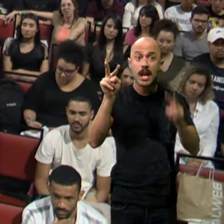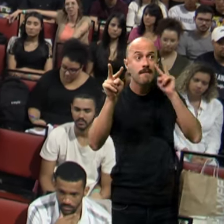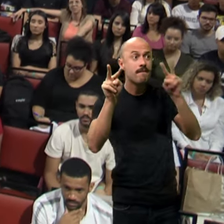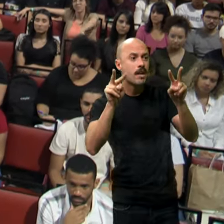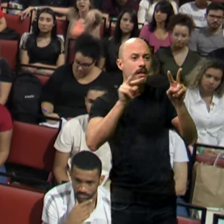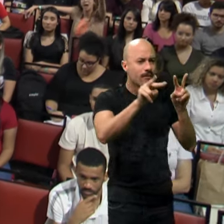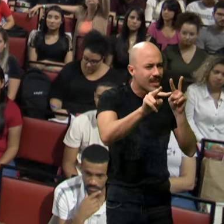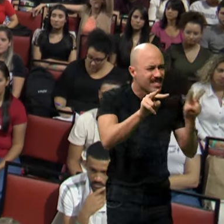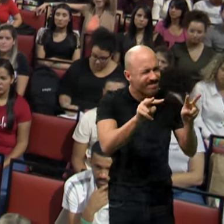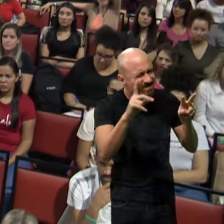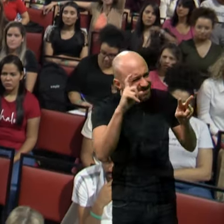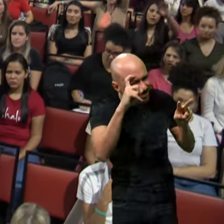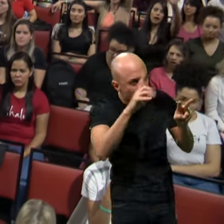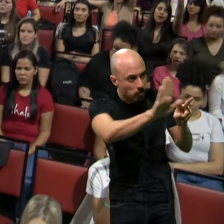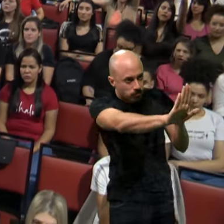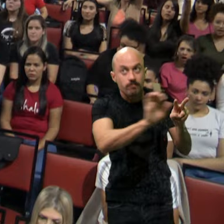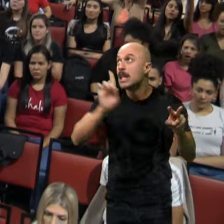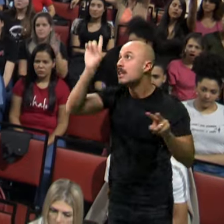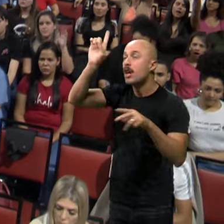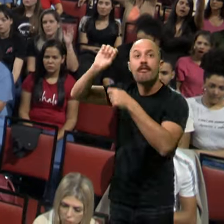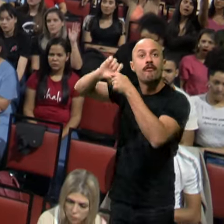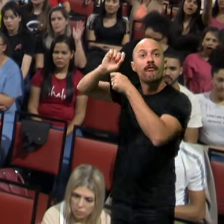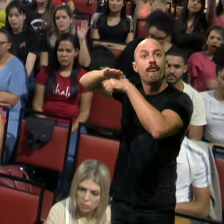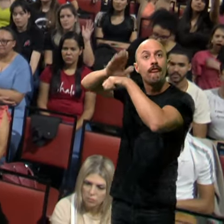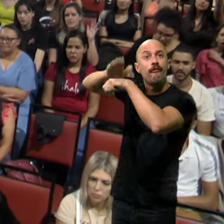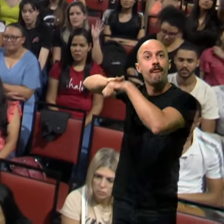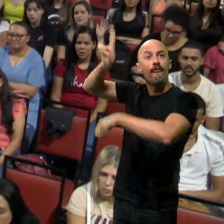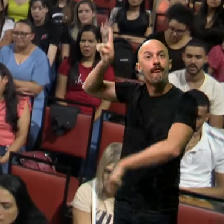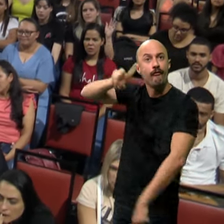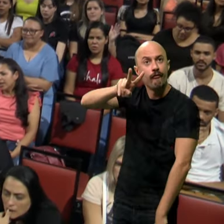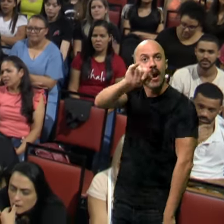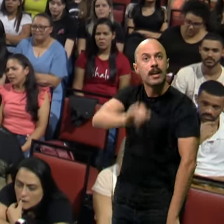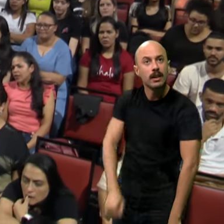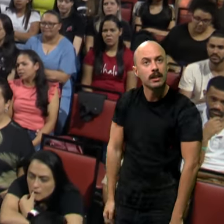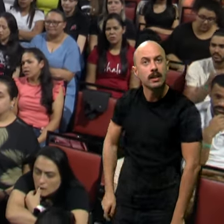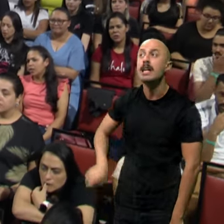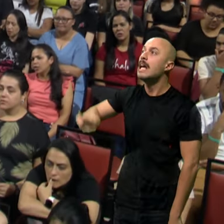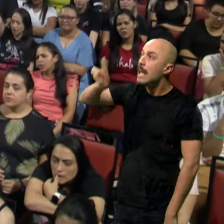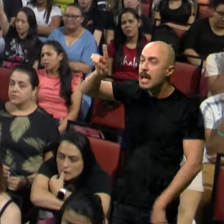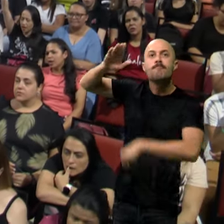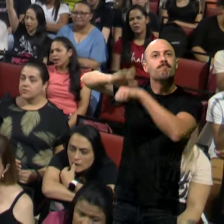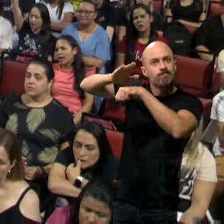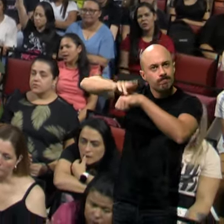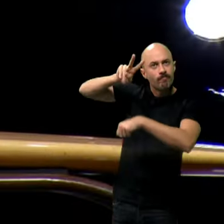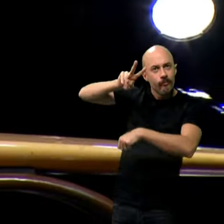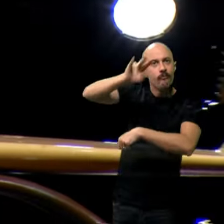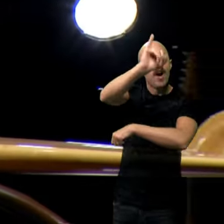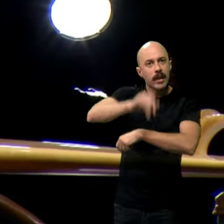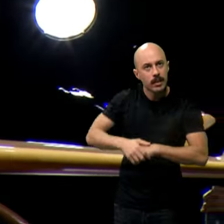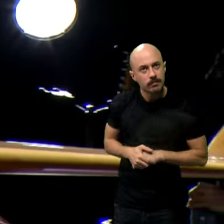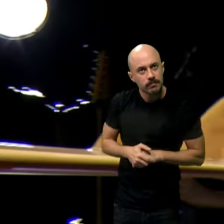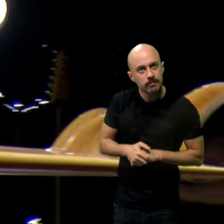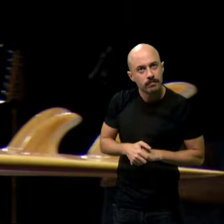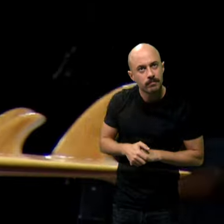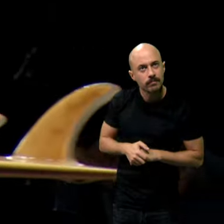vai fazer, Deus vai fazer, Deus vai fazer, Deus vai fazer, Deus vai fazer, aleluia!